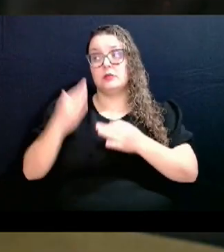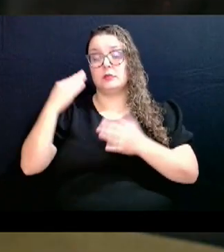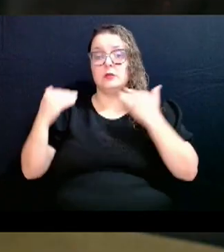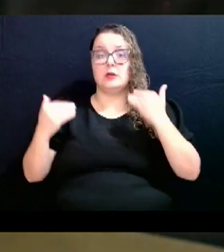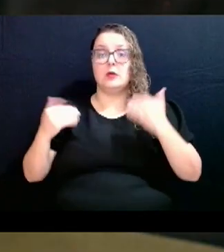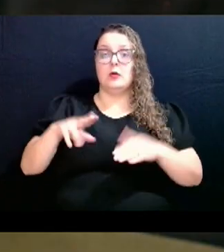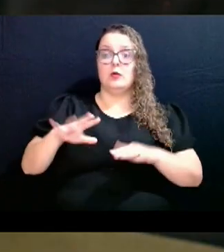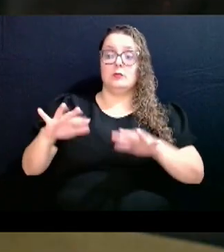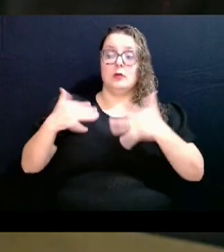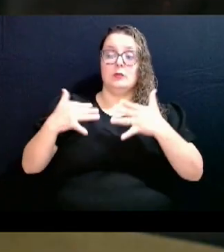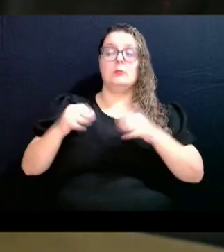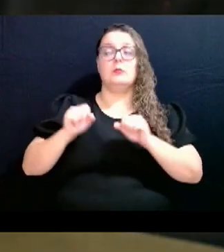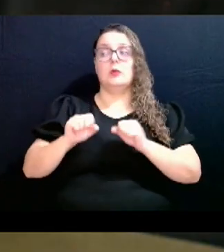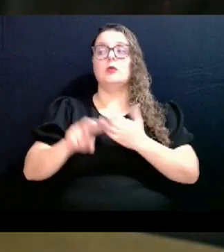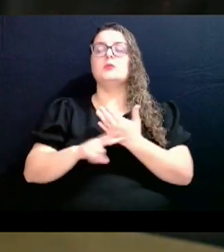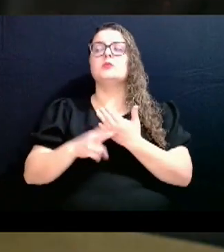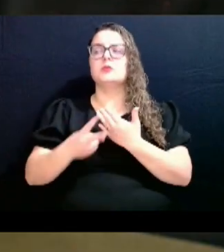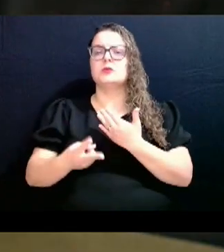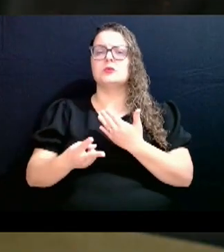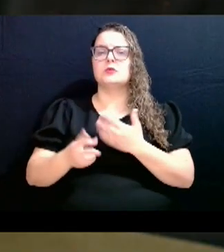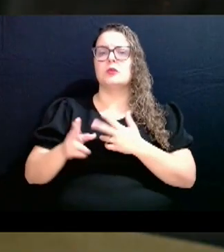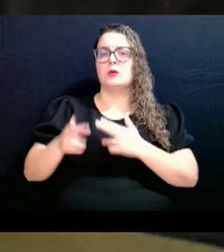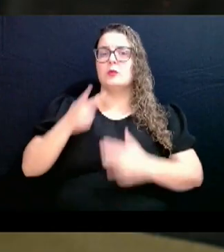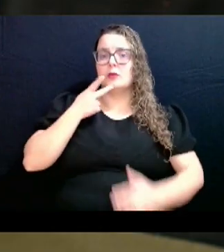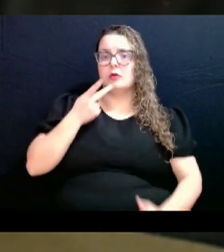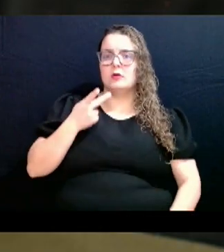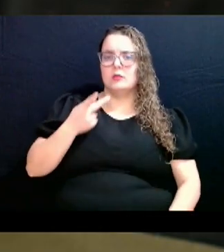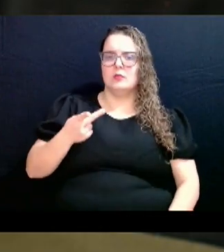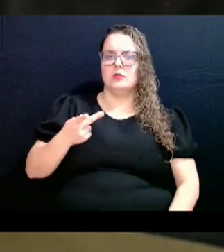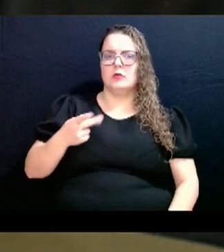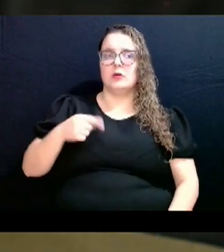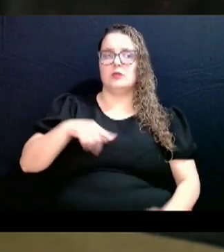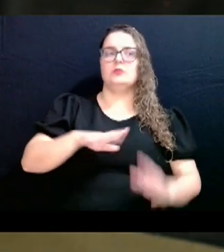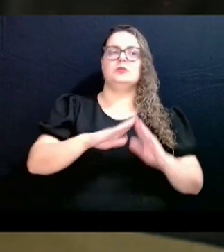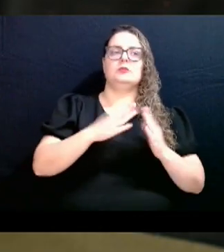gerar aí, que nós falamos da questão de ir para a escola, mas